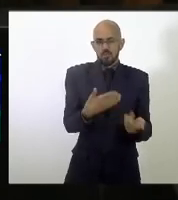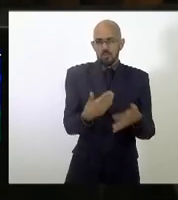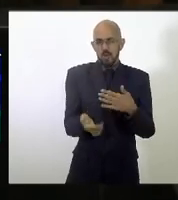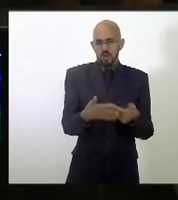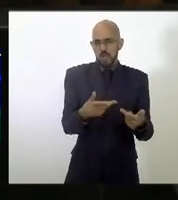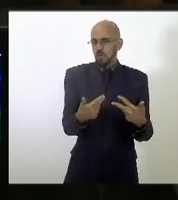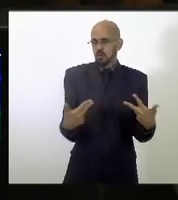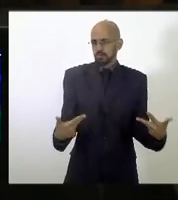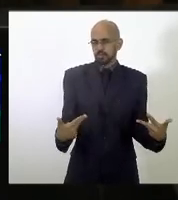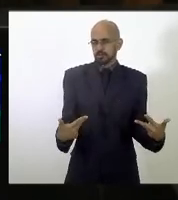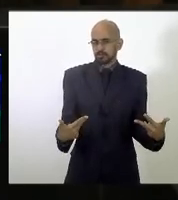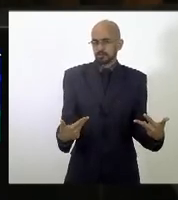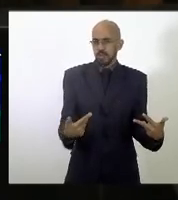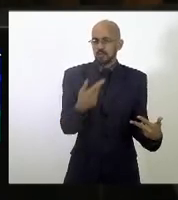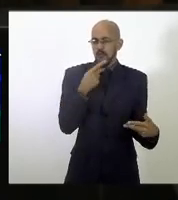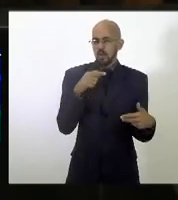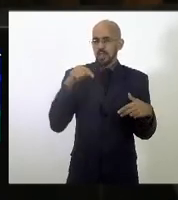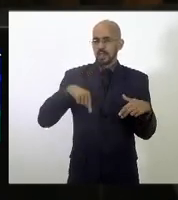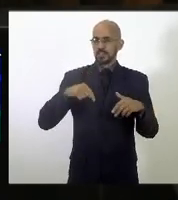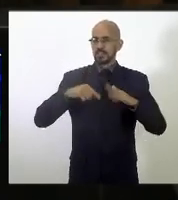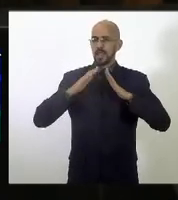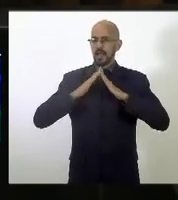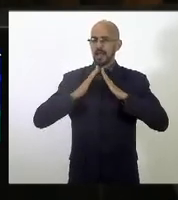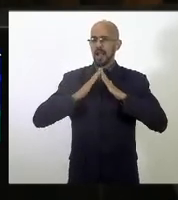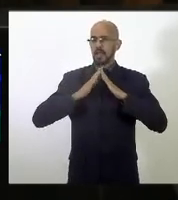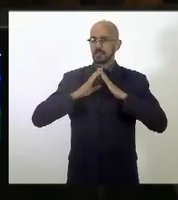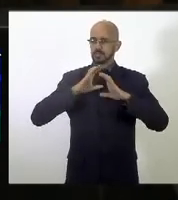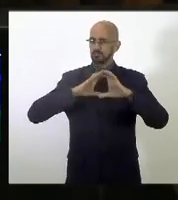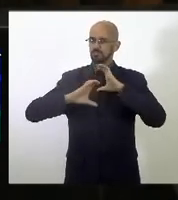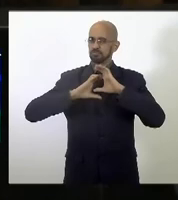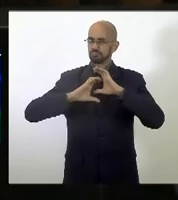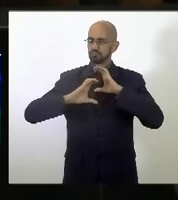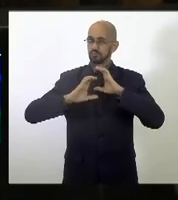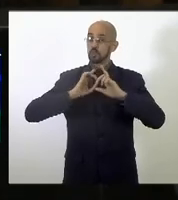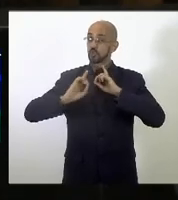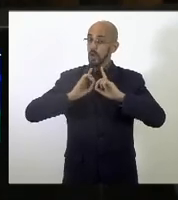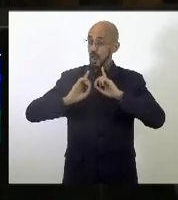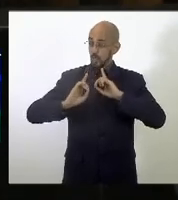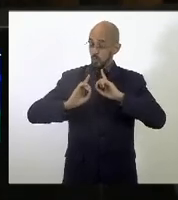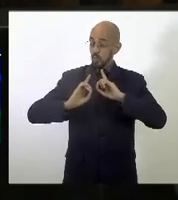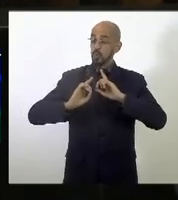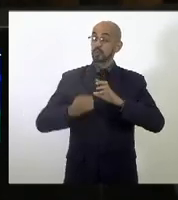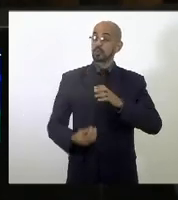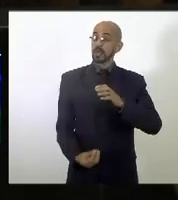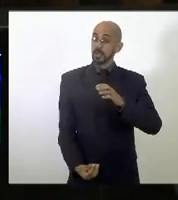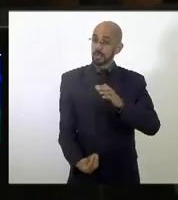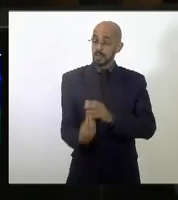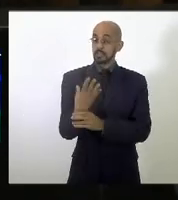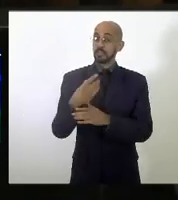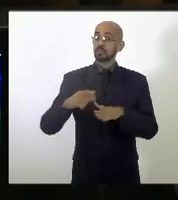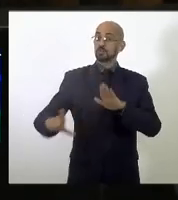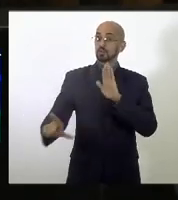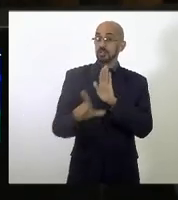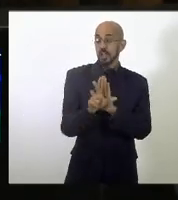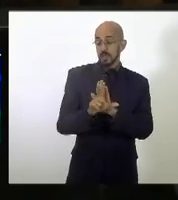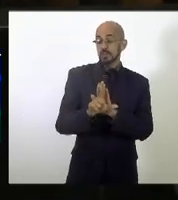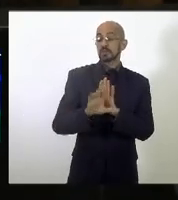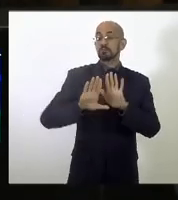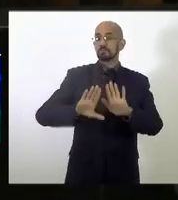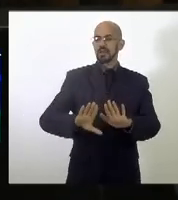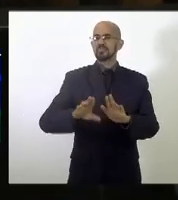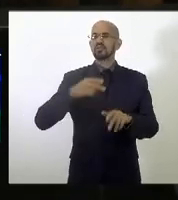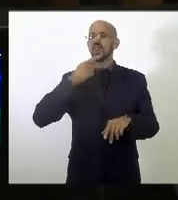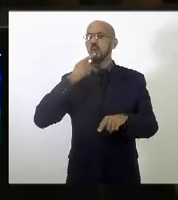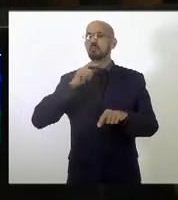Falou-se muito que aqui é a casa do diálogo, que é a casa da construção de leis, mas falou-se muito